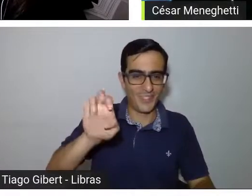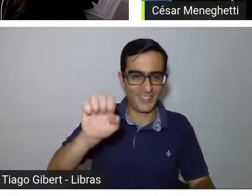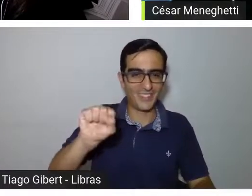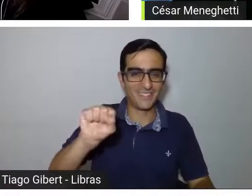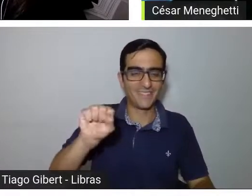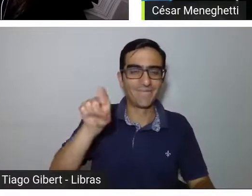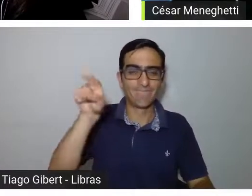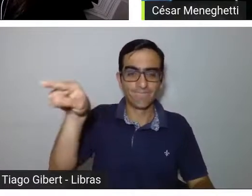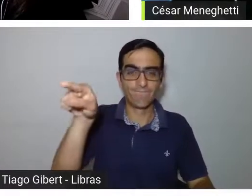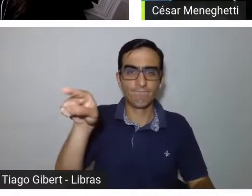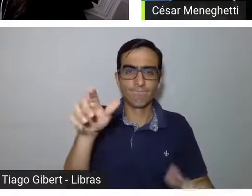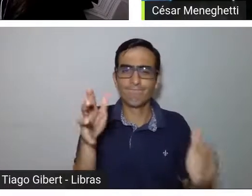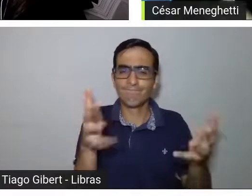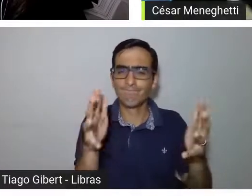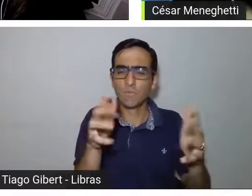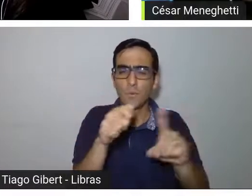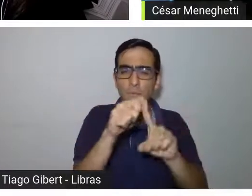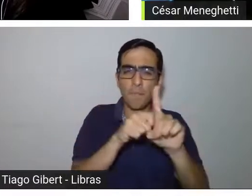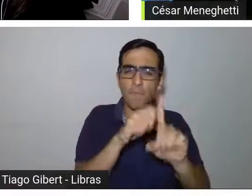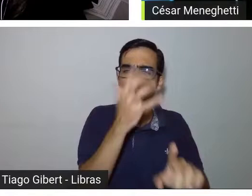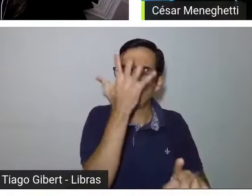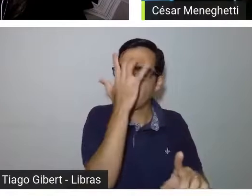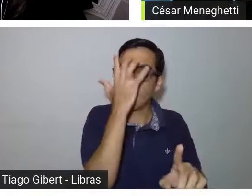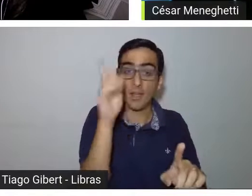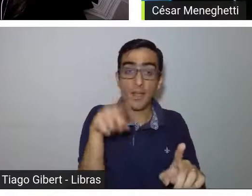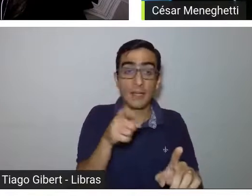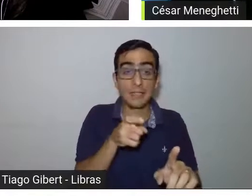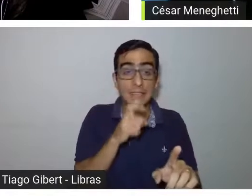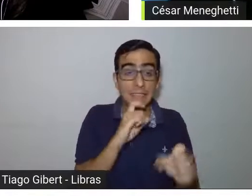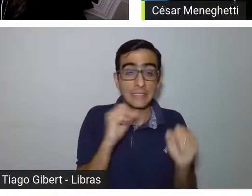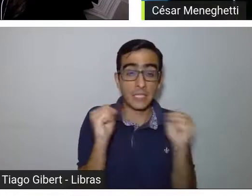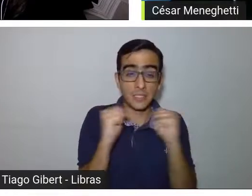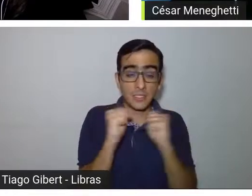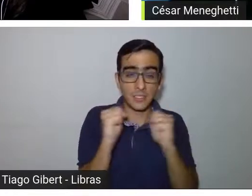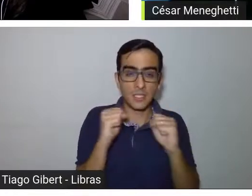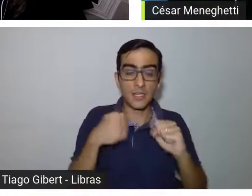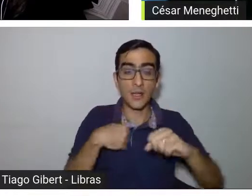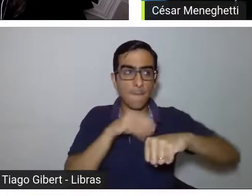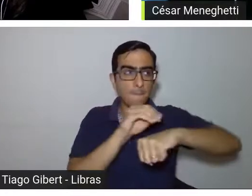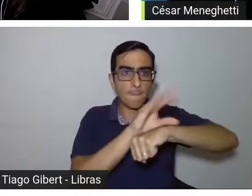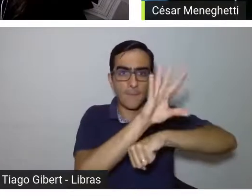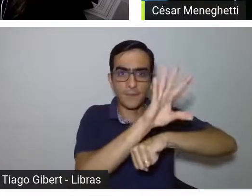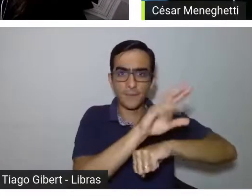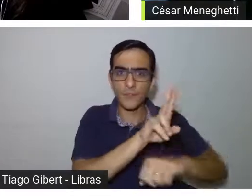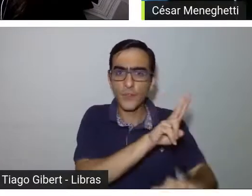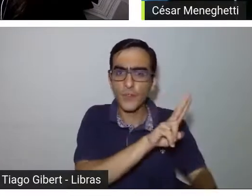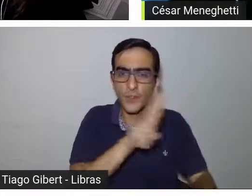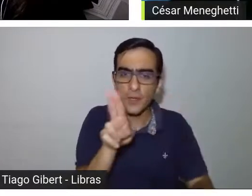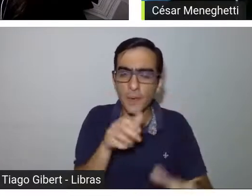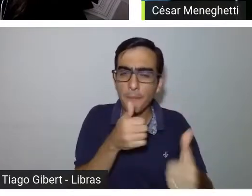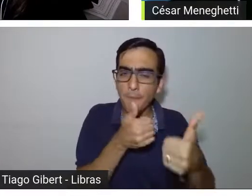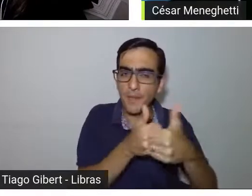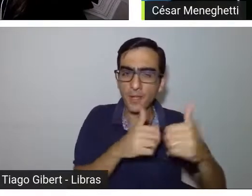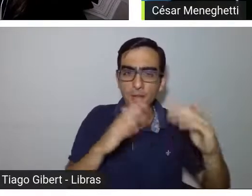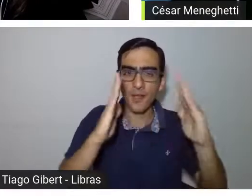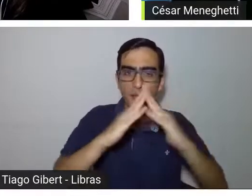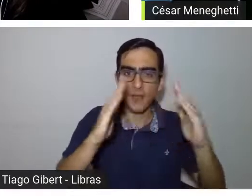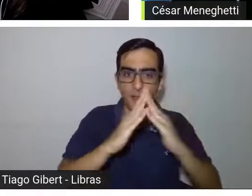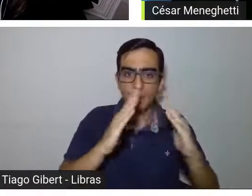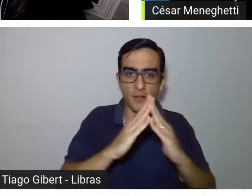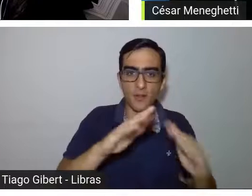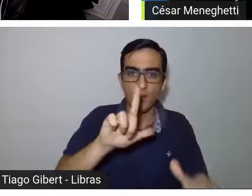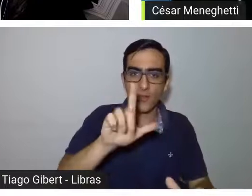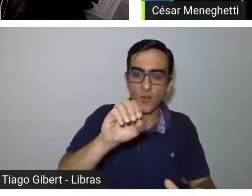em fevereiro, no inverno lá. Aí eu projetei ele numa coisa chamada, que era perto de casa, London